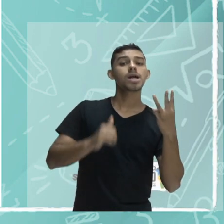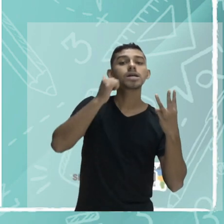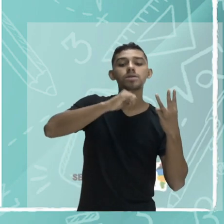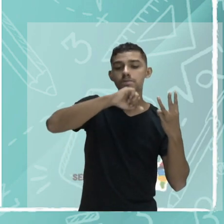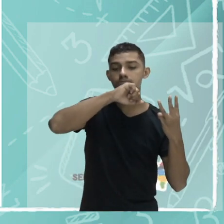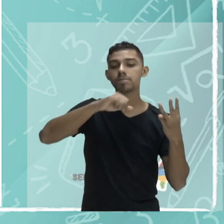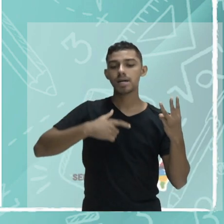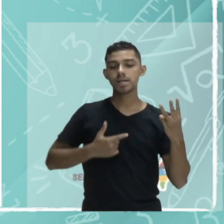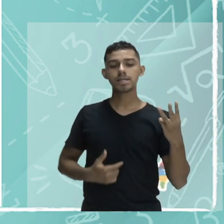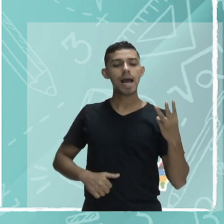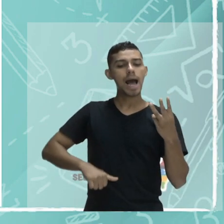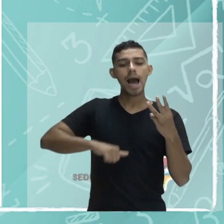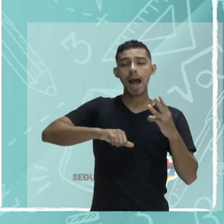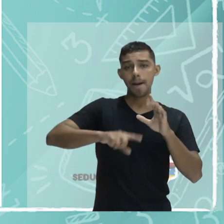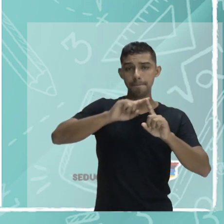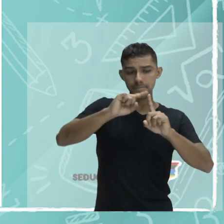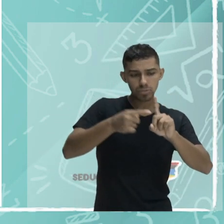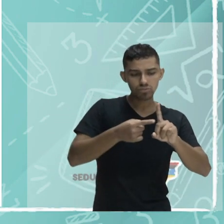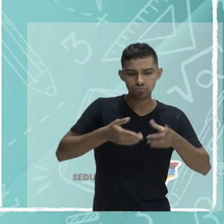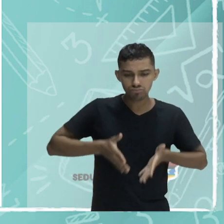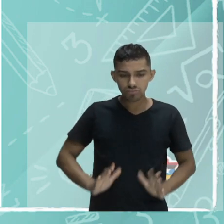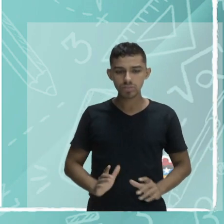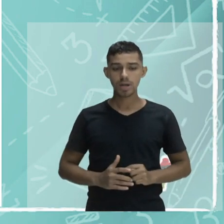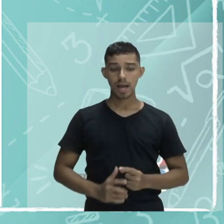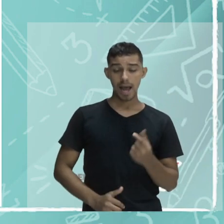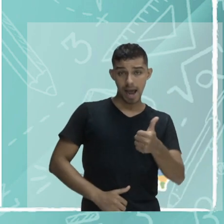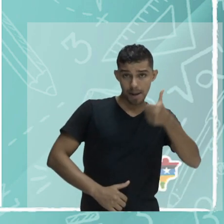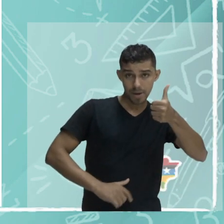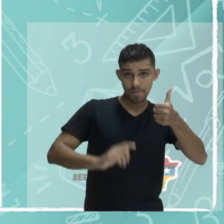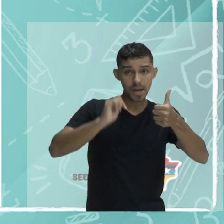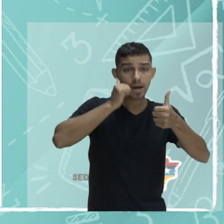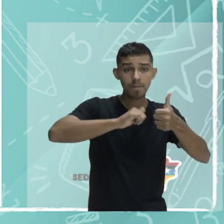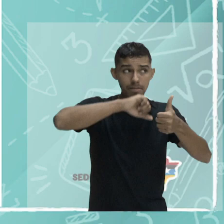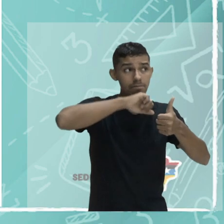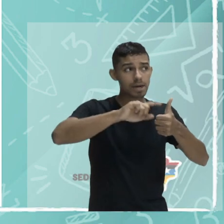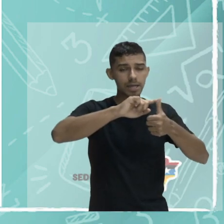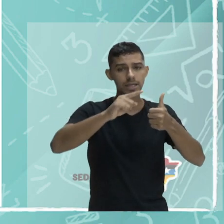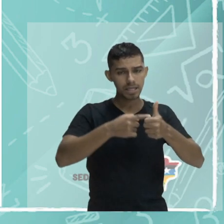a segunda trigêmeos e a terceira um único filho.